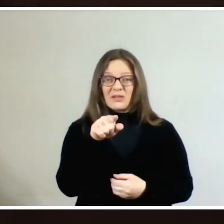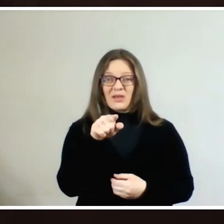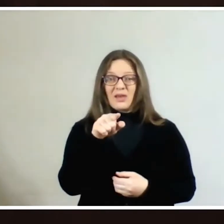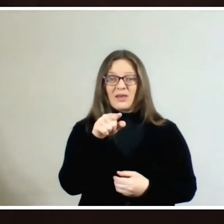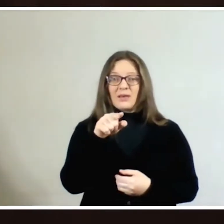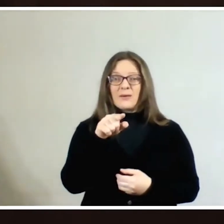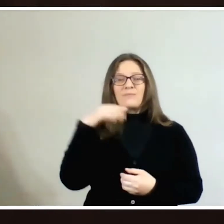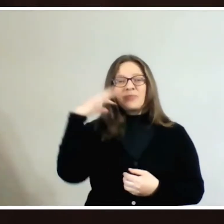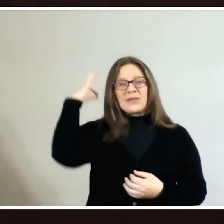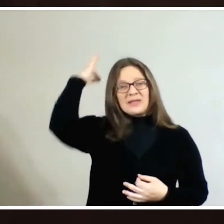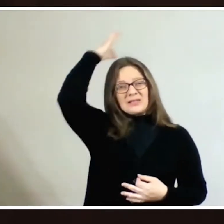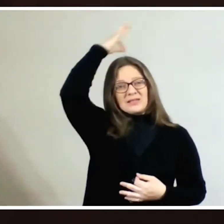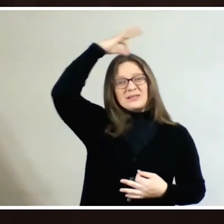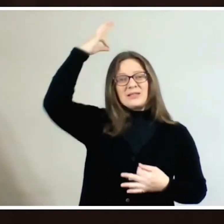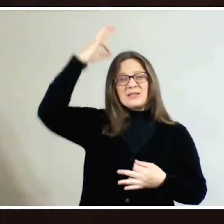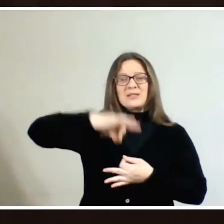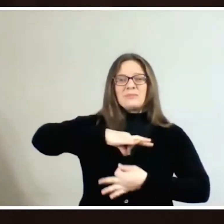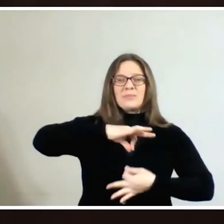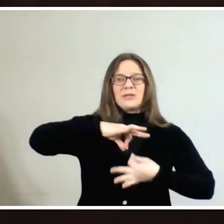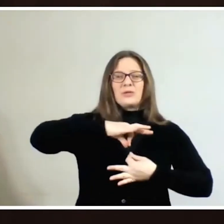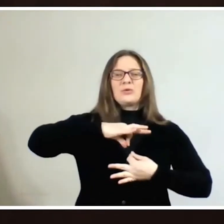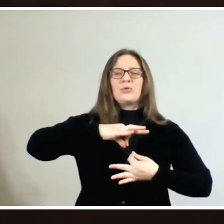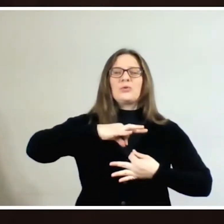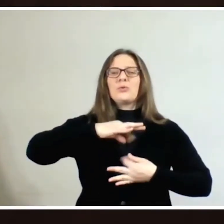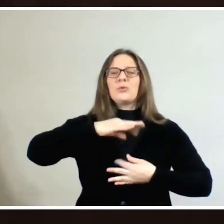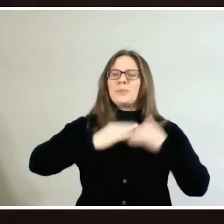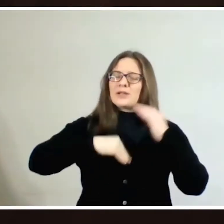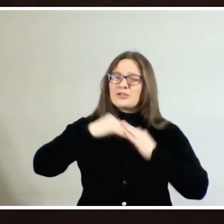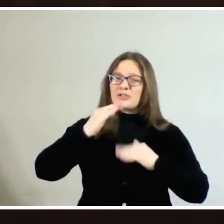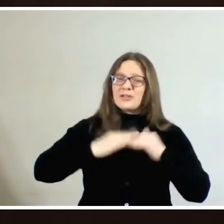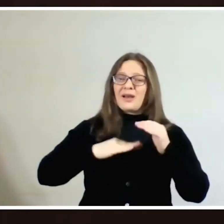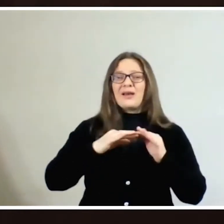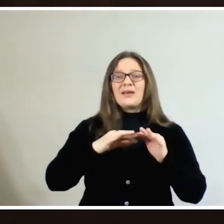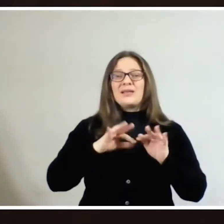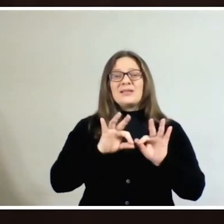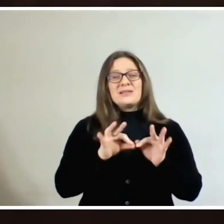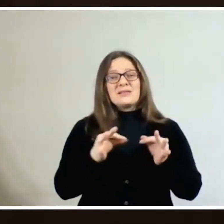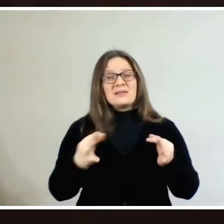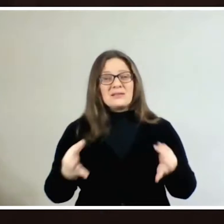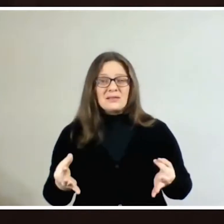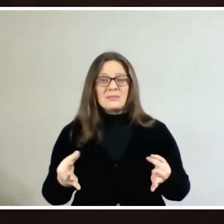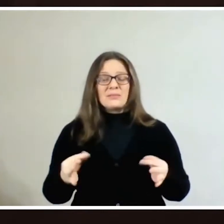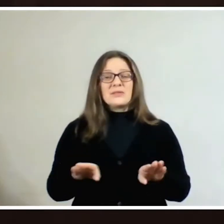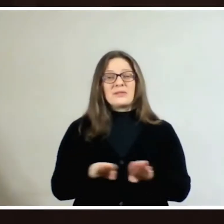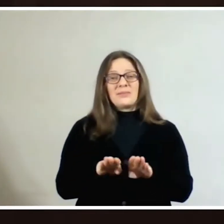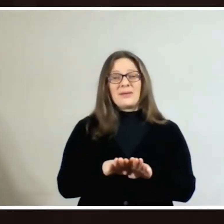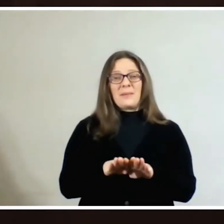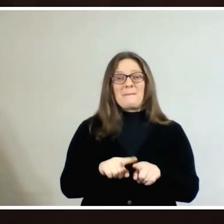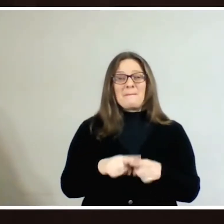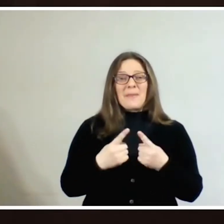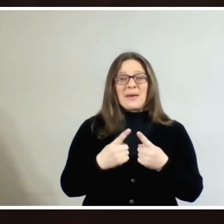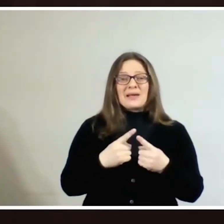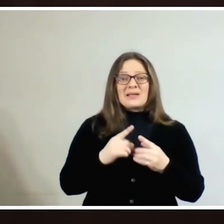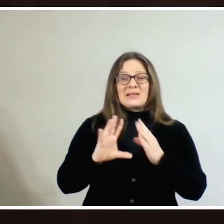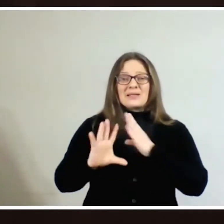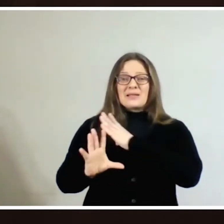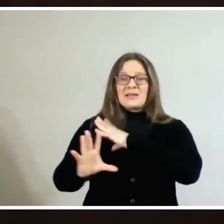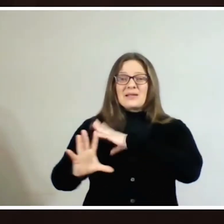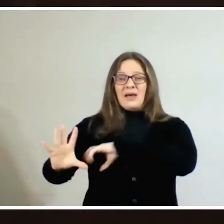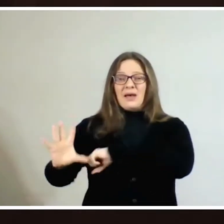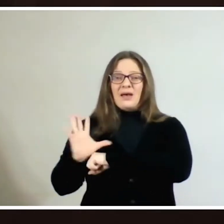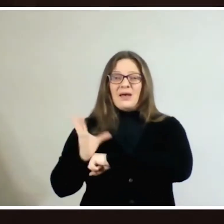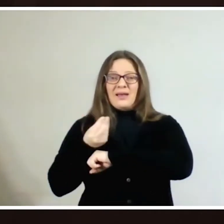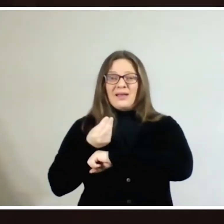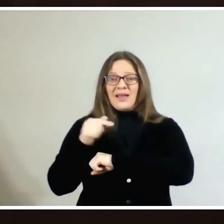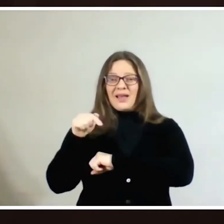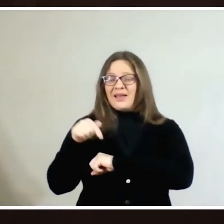receber em obediência e simplicidade. Então eles perderam essa simplicidade, perderam esse foco no